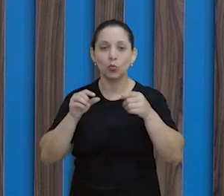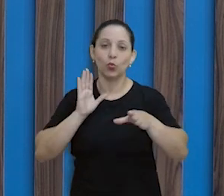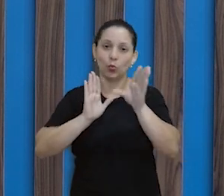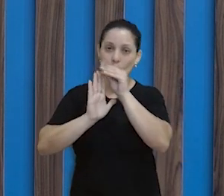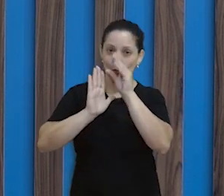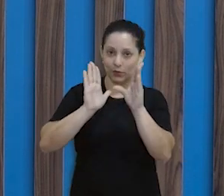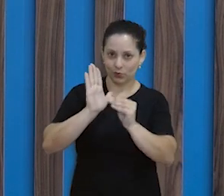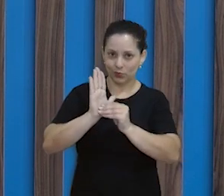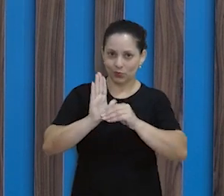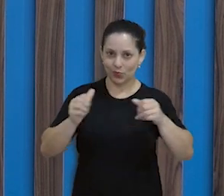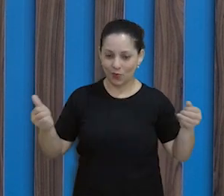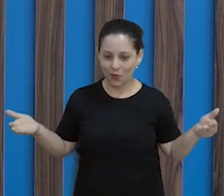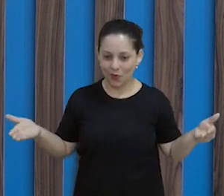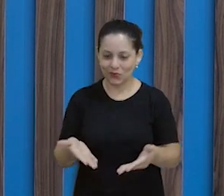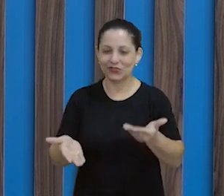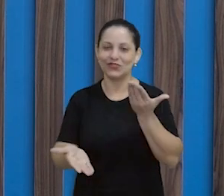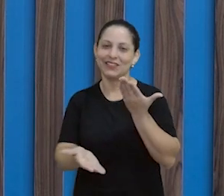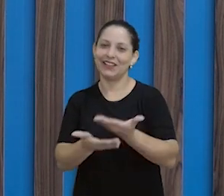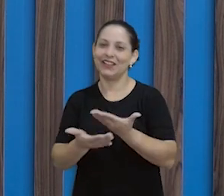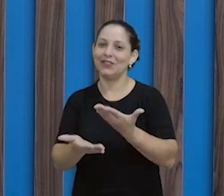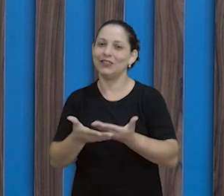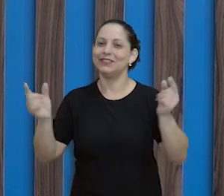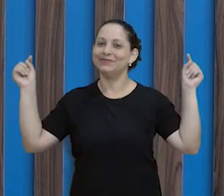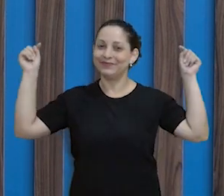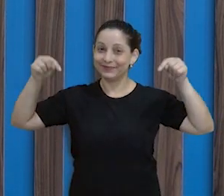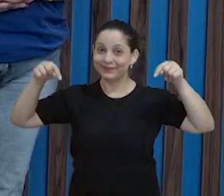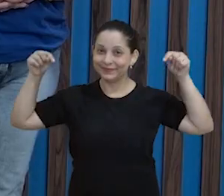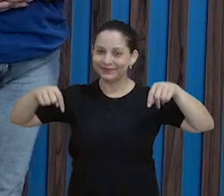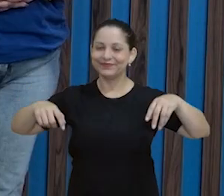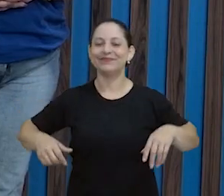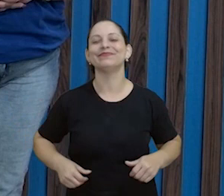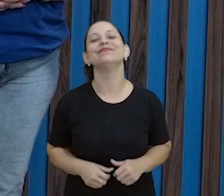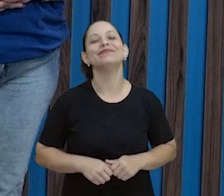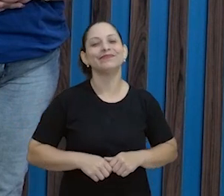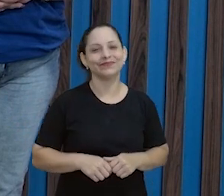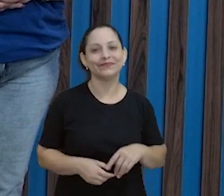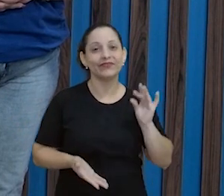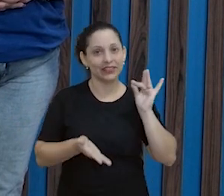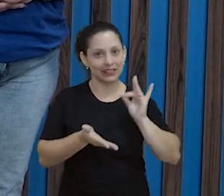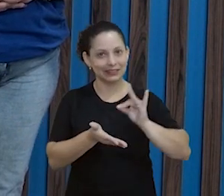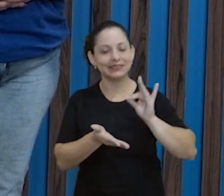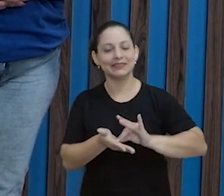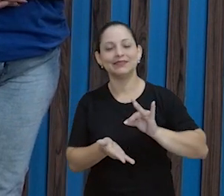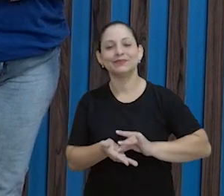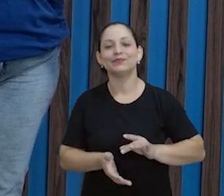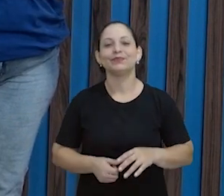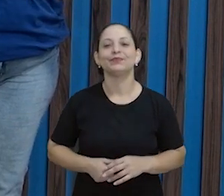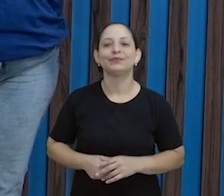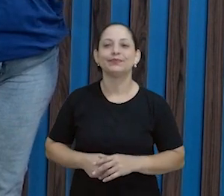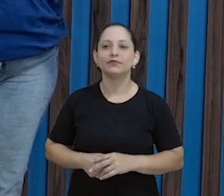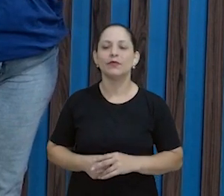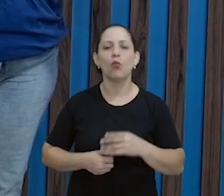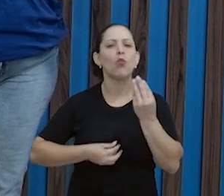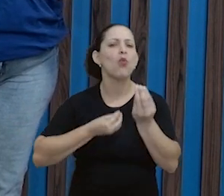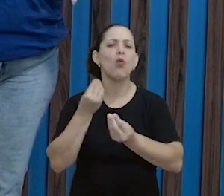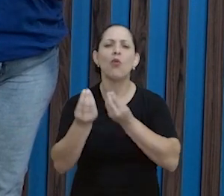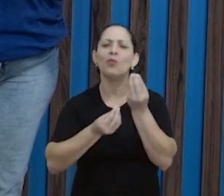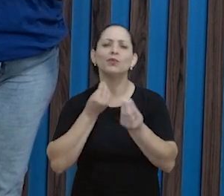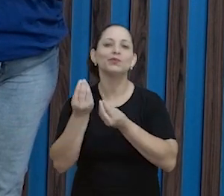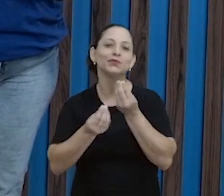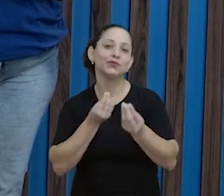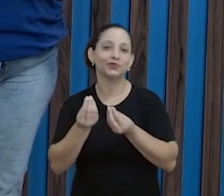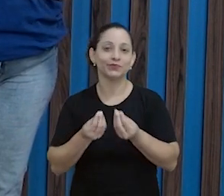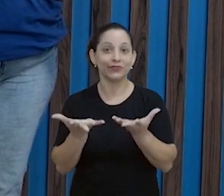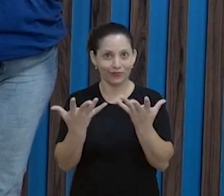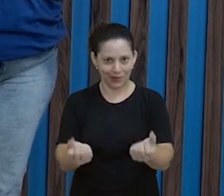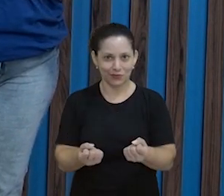Carol preparou especialmente para vocês. Não é isso, Carol? É isso, prof, exatamente. Então, como é que é isso, né, gente? Então,